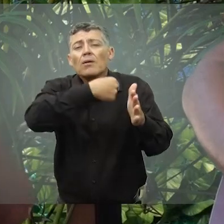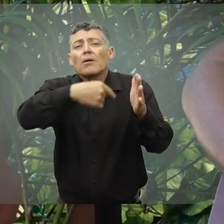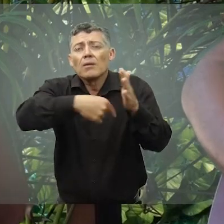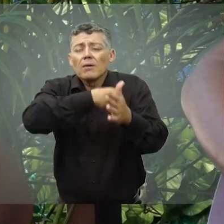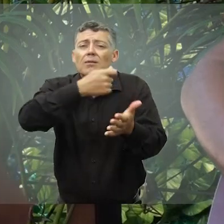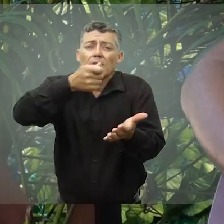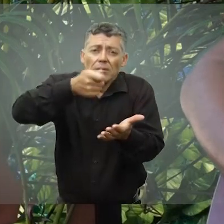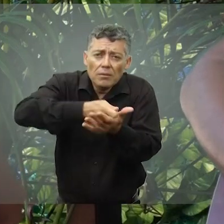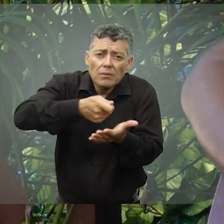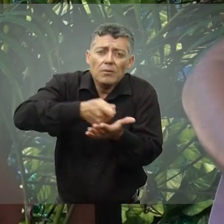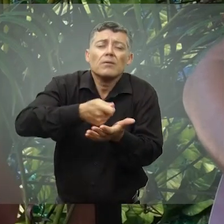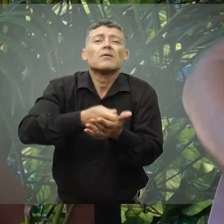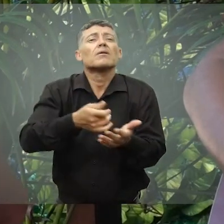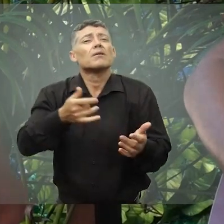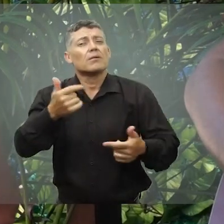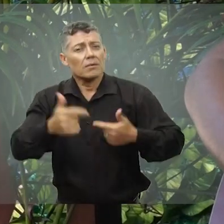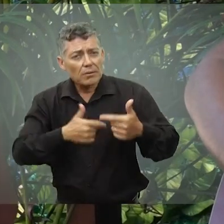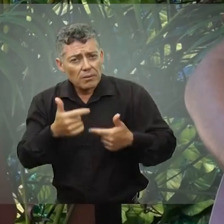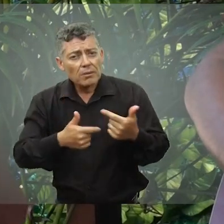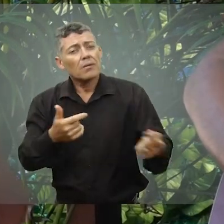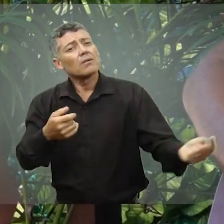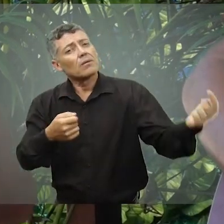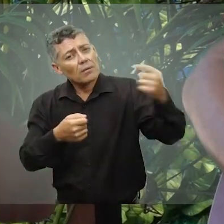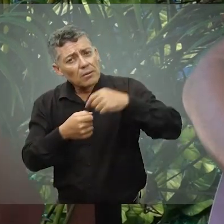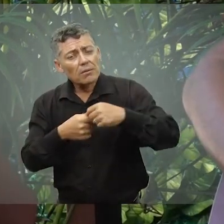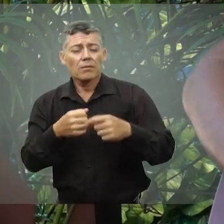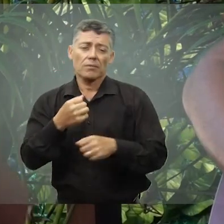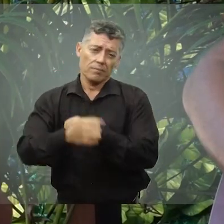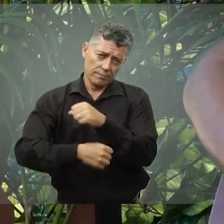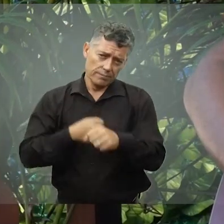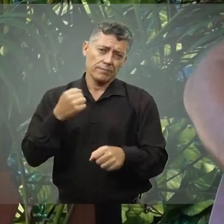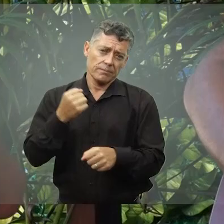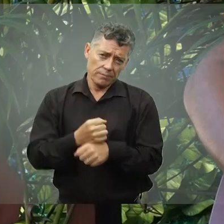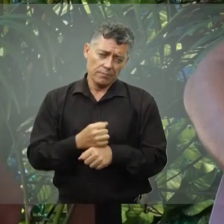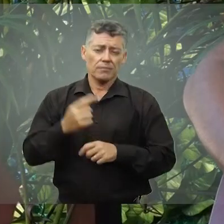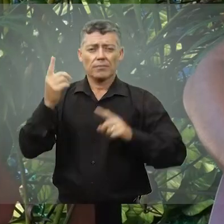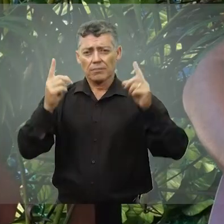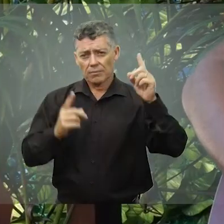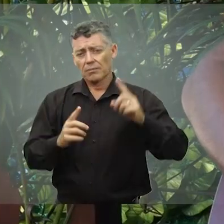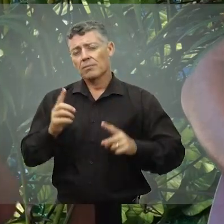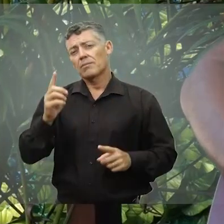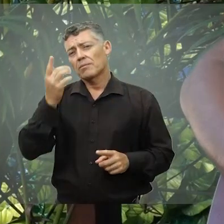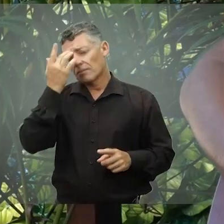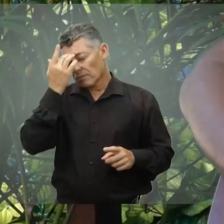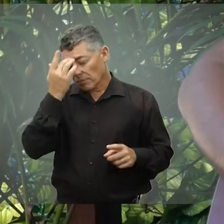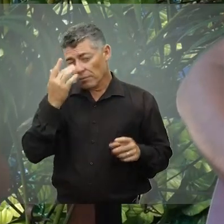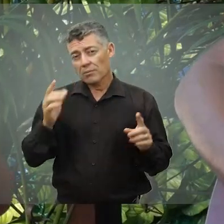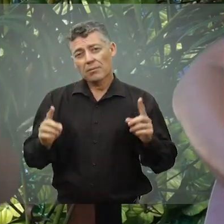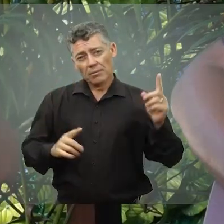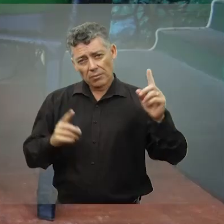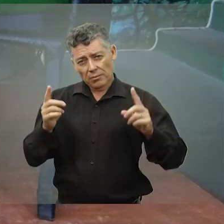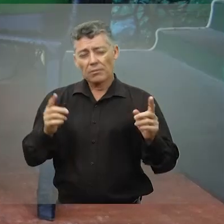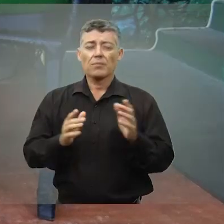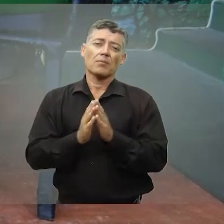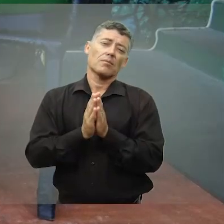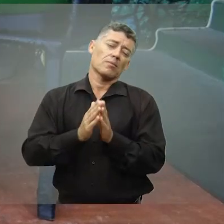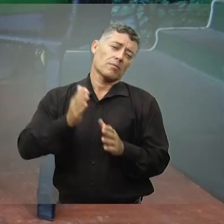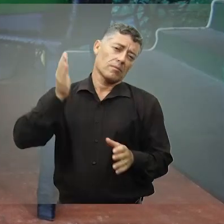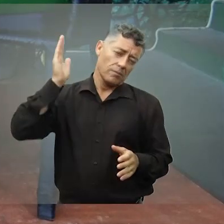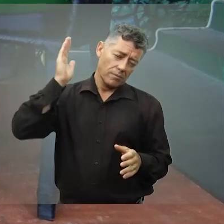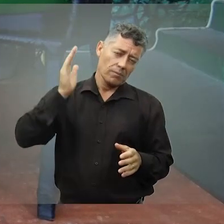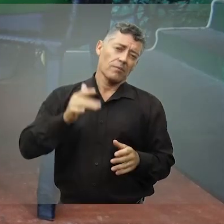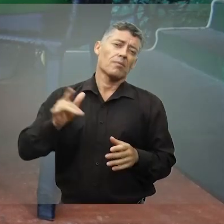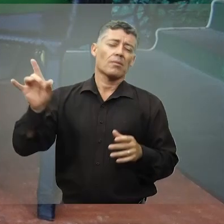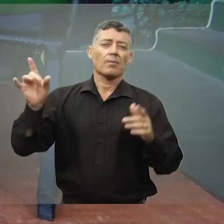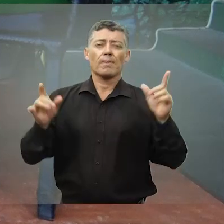Estamos retomando esse trabalho do ano todo, né? Se não só o carnaval, agora a gente está fazendo show, graças a Deus, que bom, em outros que